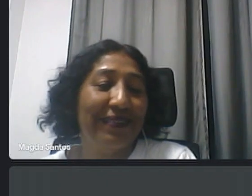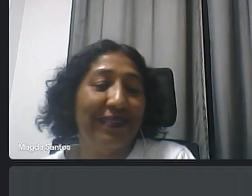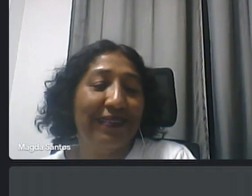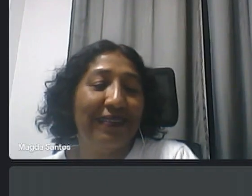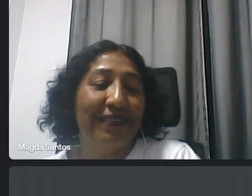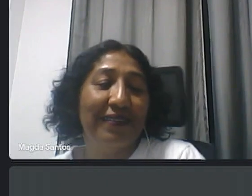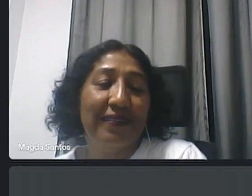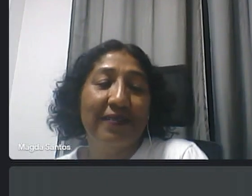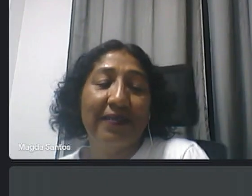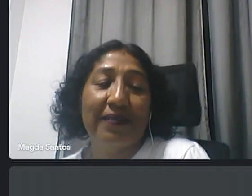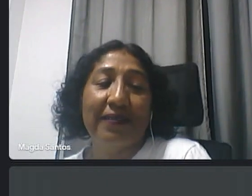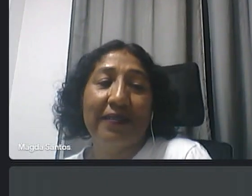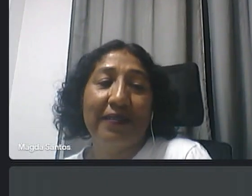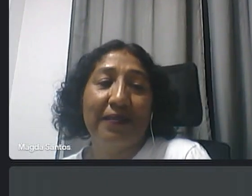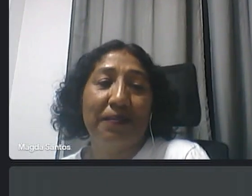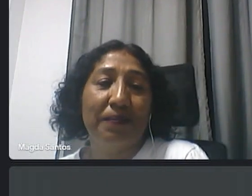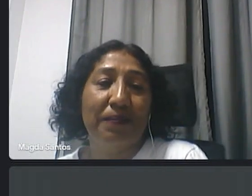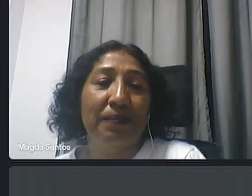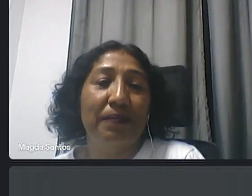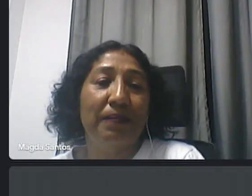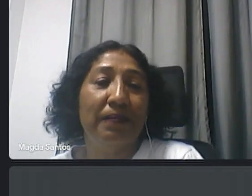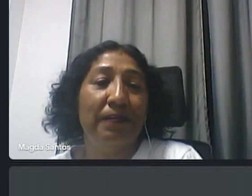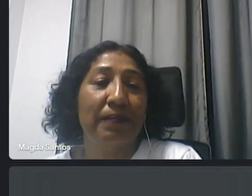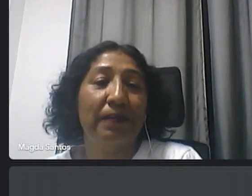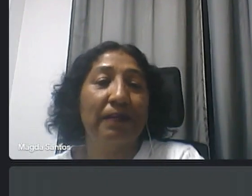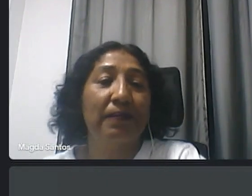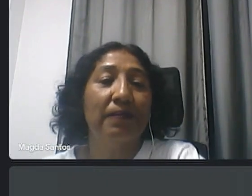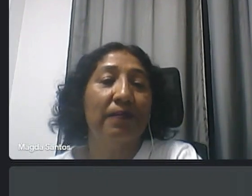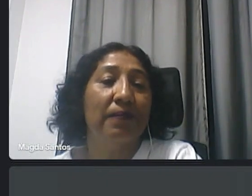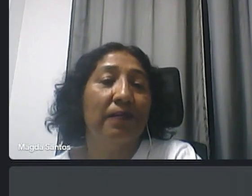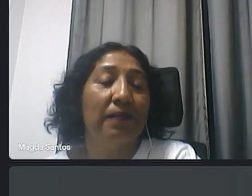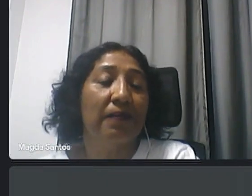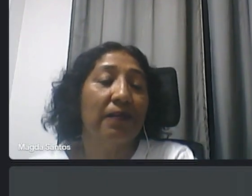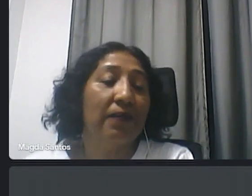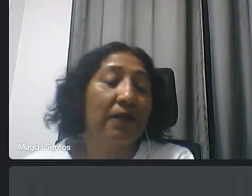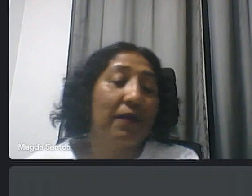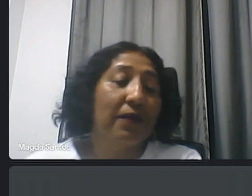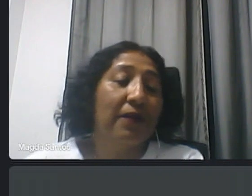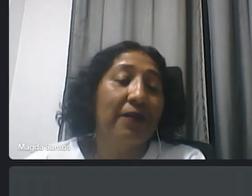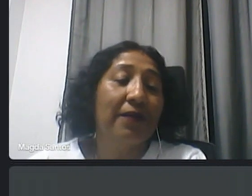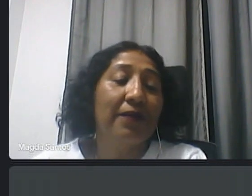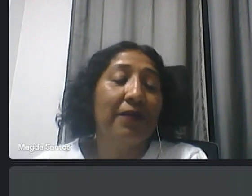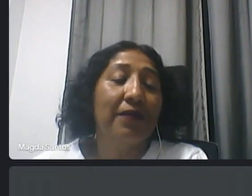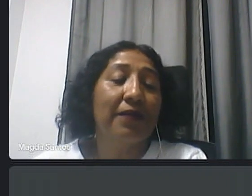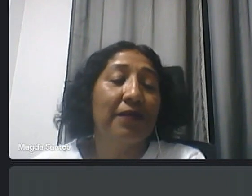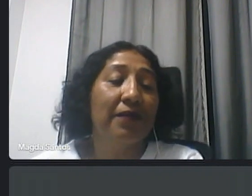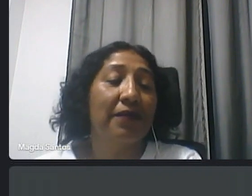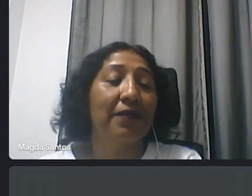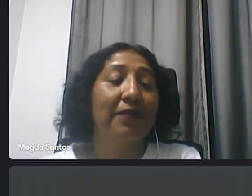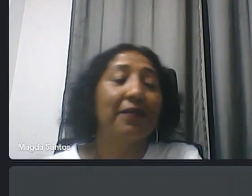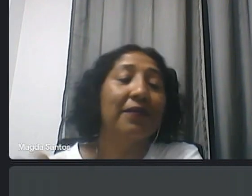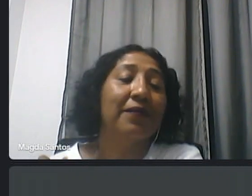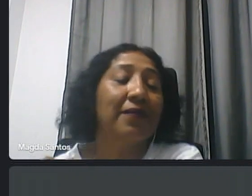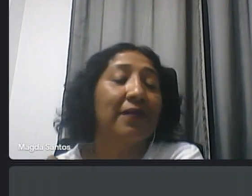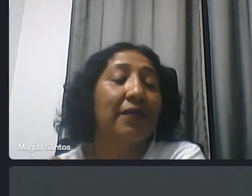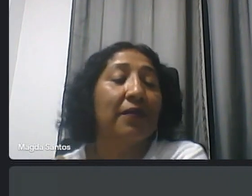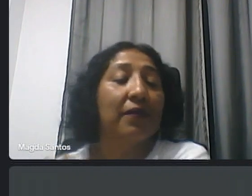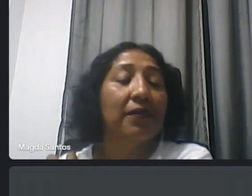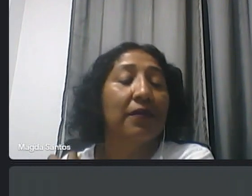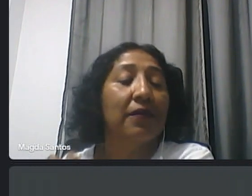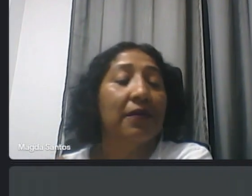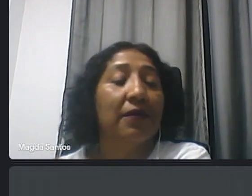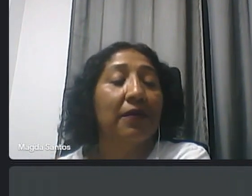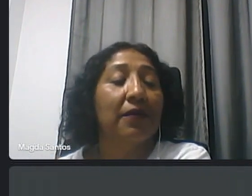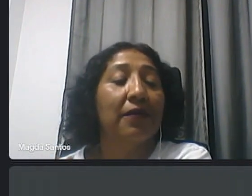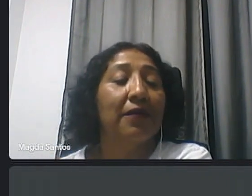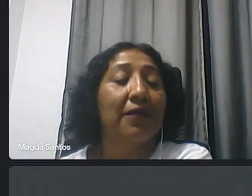aspectos pessoais, assim, e como eu já falei em uma palestra anterior que tratava da lei de Libras, eu